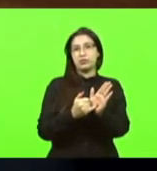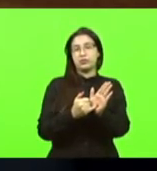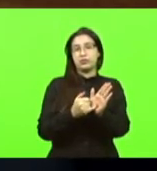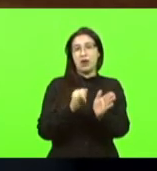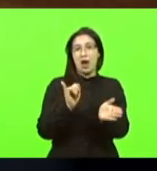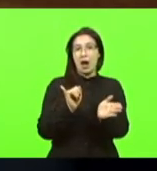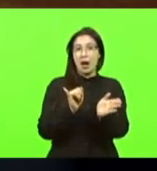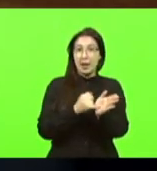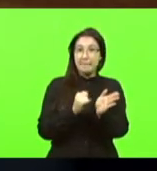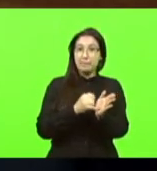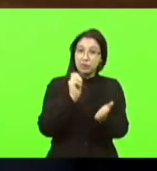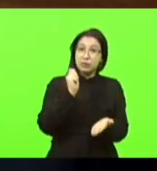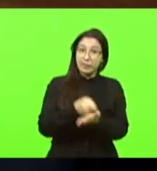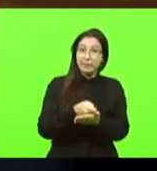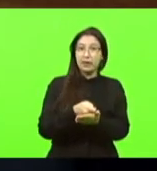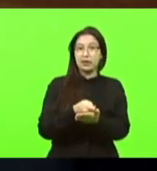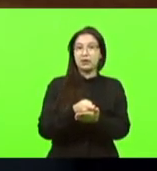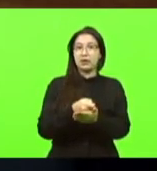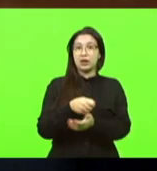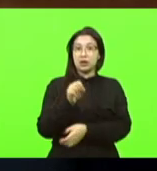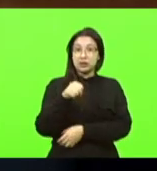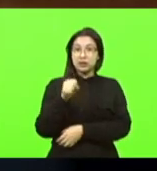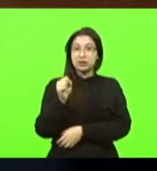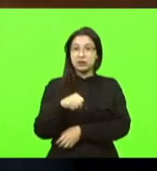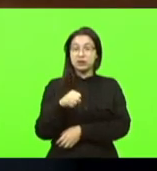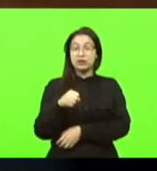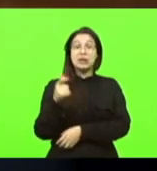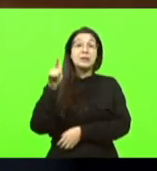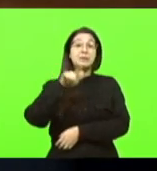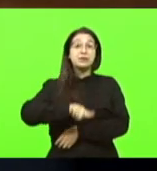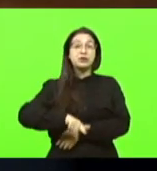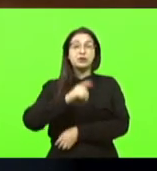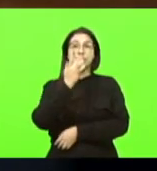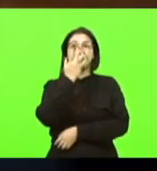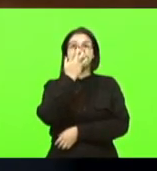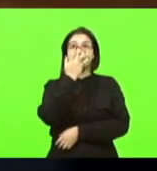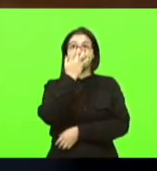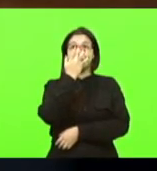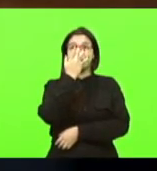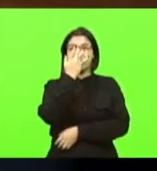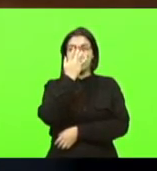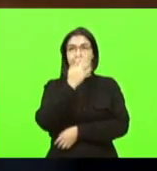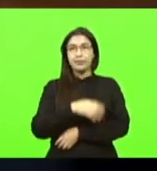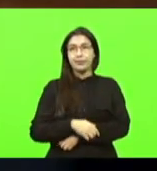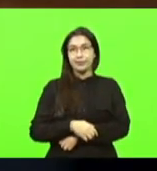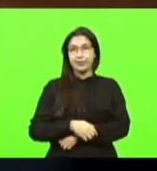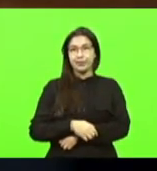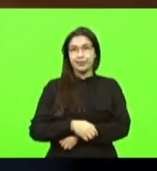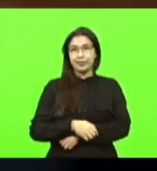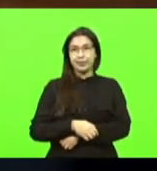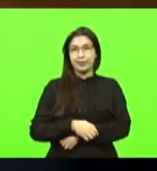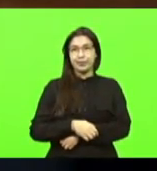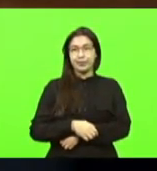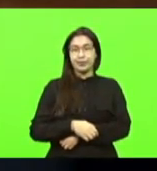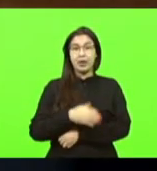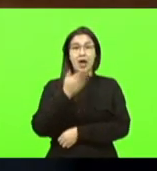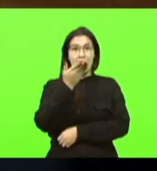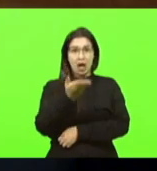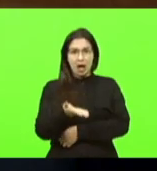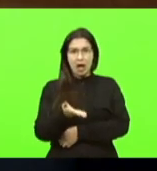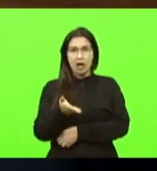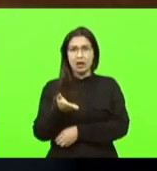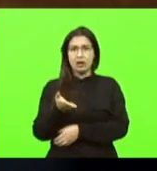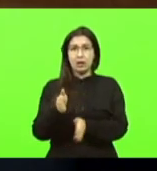quem não paga é de quem paga e aliás diga-se de passagem quem menos ganha nesse país é quem mais